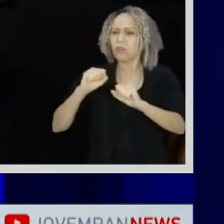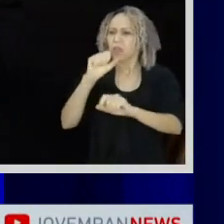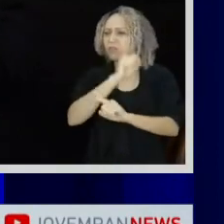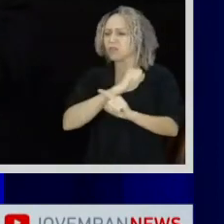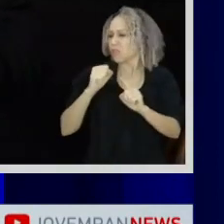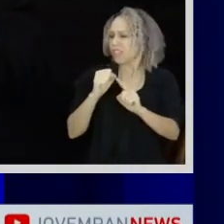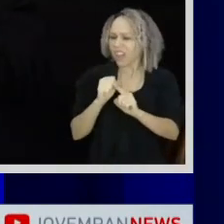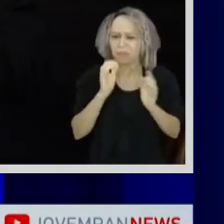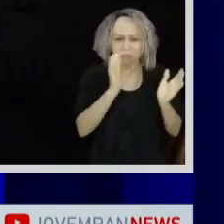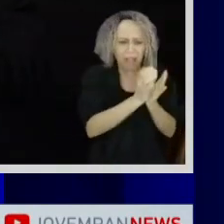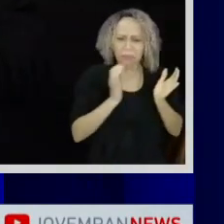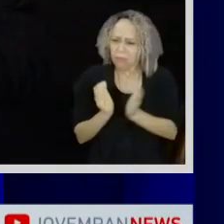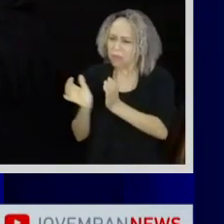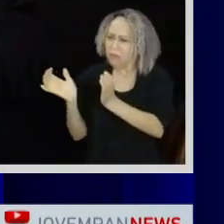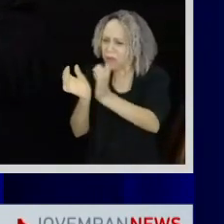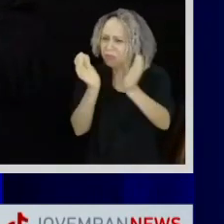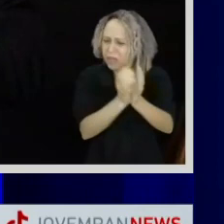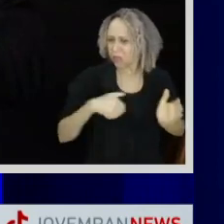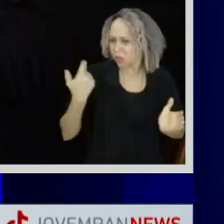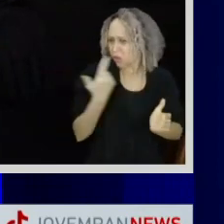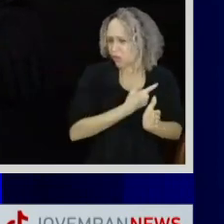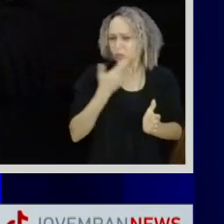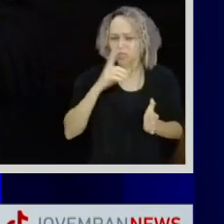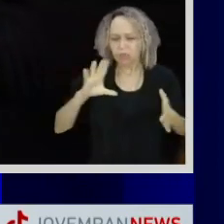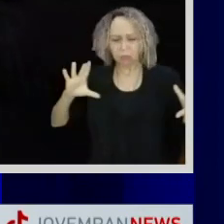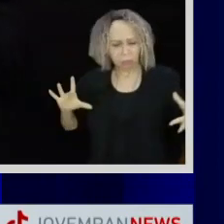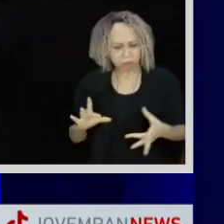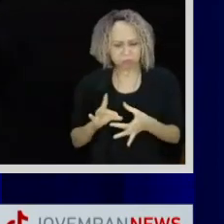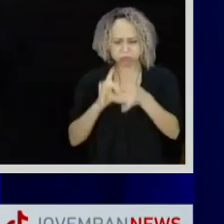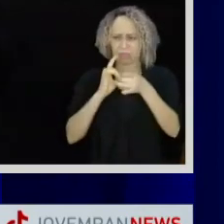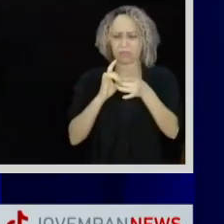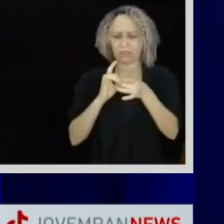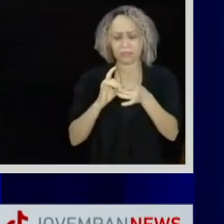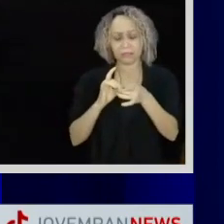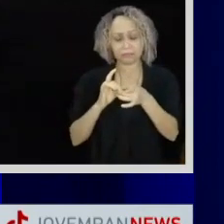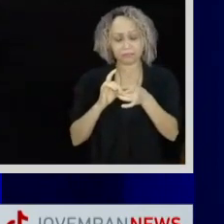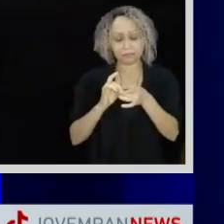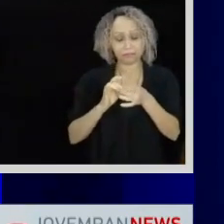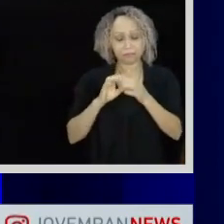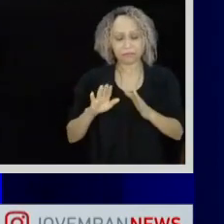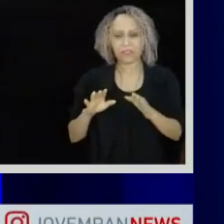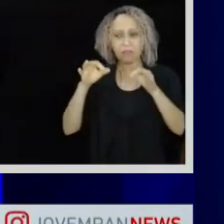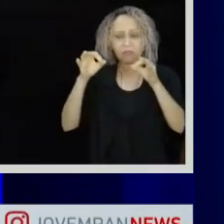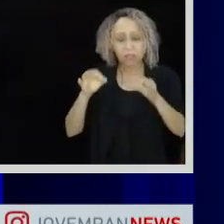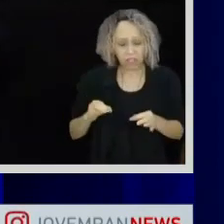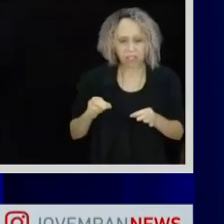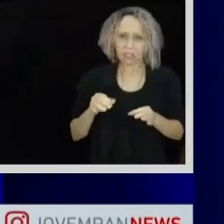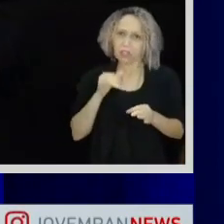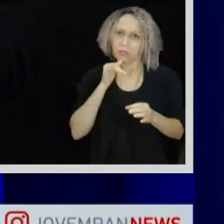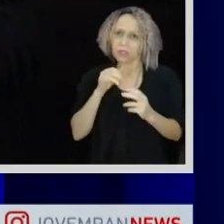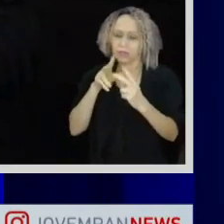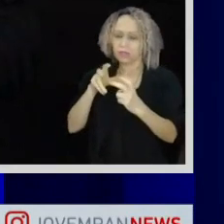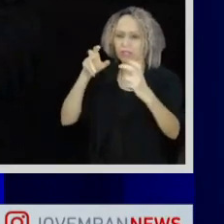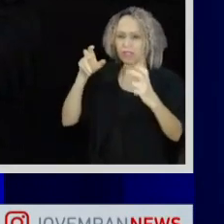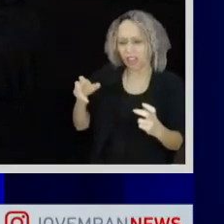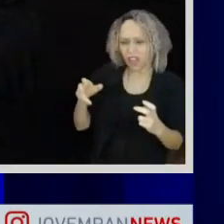Aloysio Mercadante chamando o Alckmin de companheiro é engraçado, né? Parece que os dois estão constrangidos. O Mercadante de chamar o Alckmin de companheiro e o Alckmin de ser